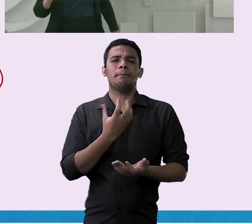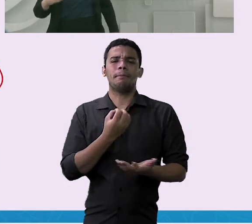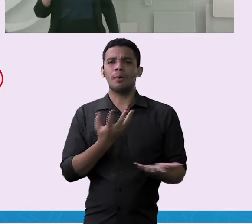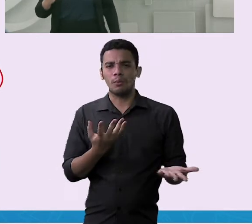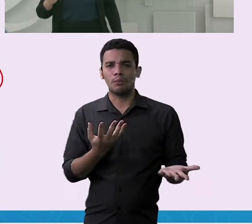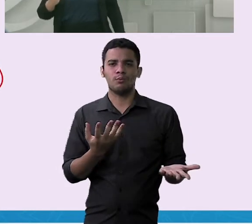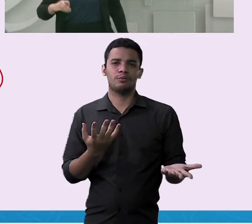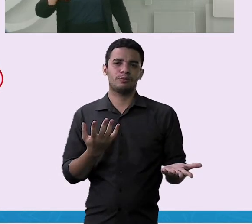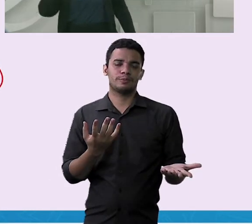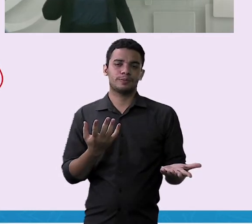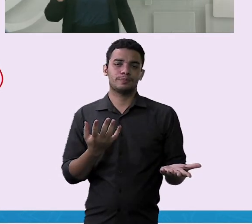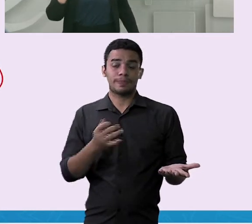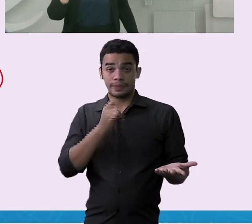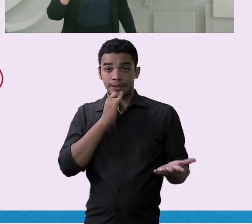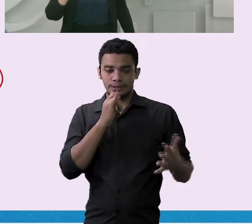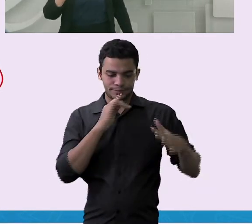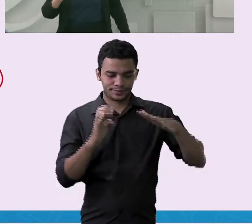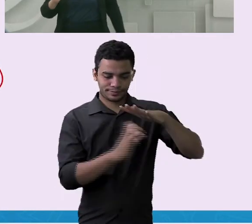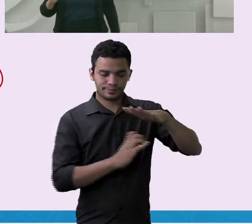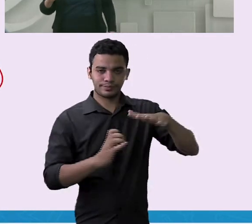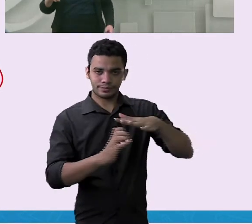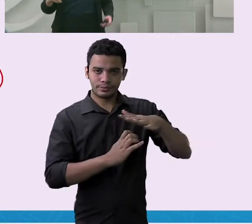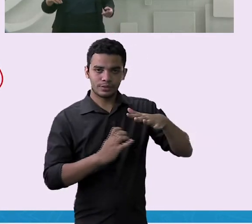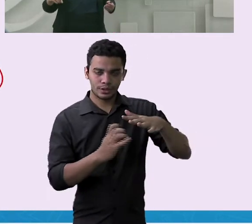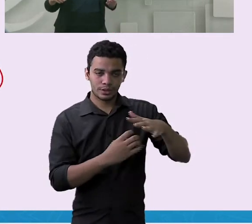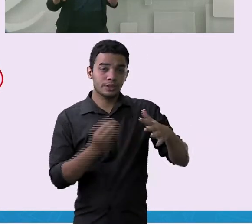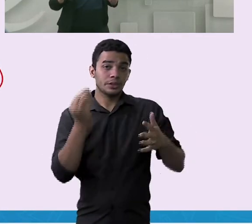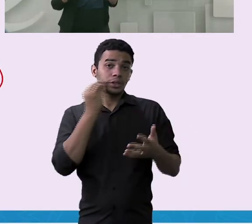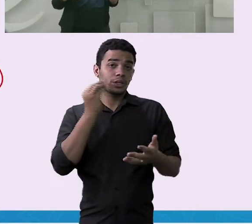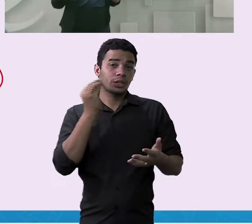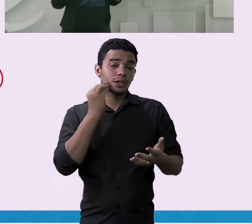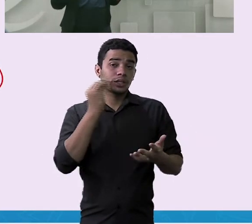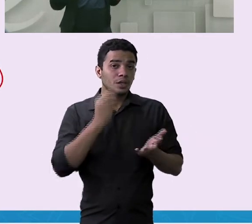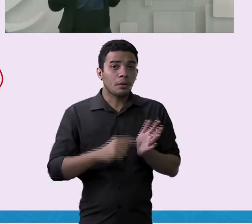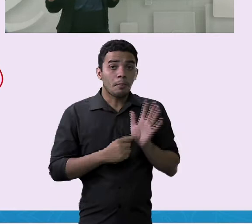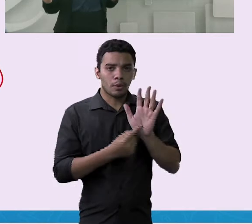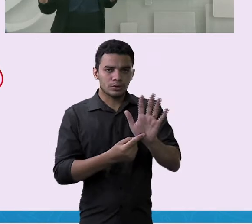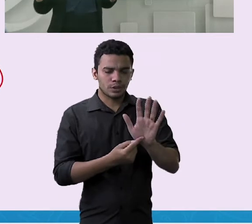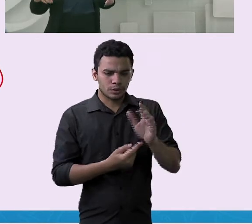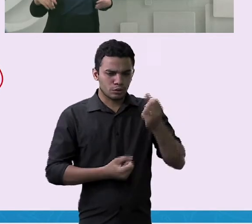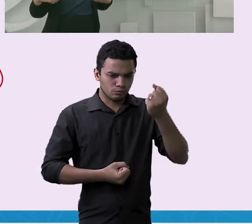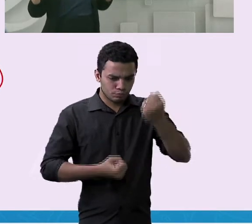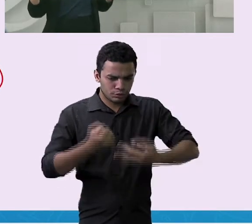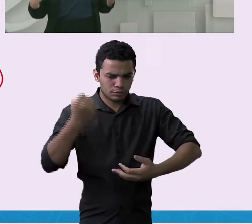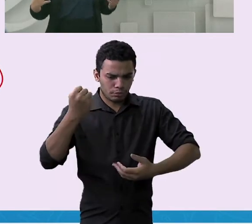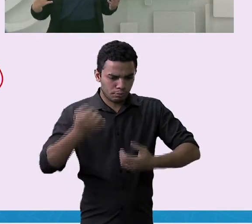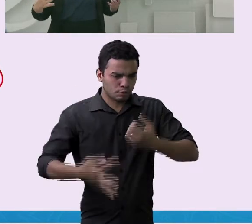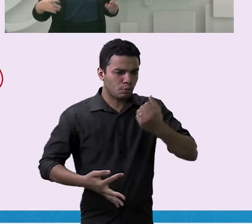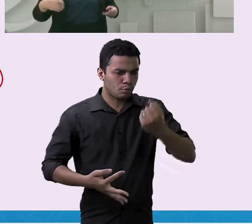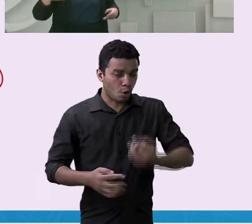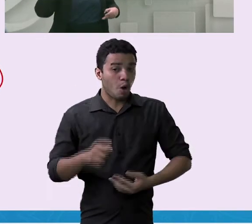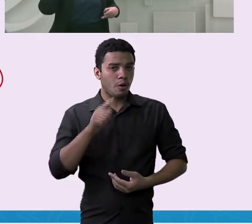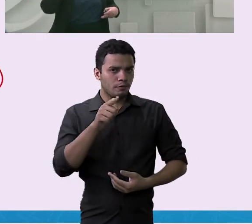A empresa quer colocar ali alguns argumentos, motivos para